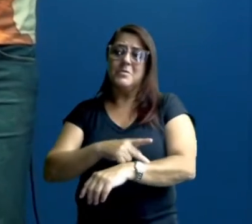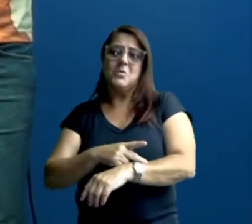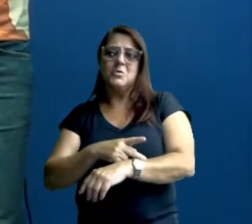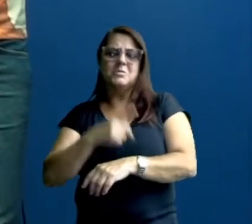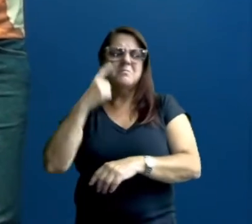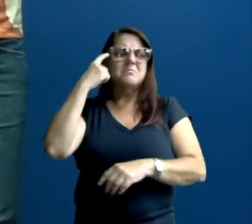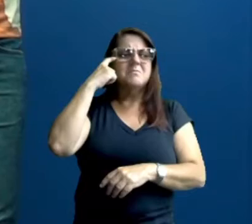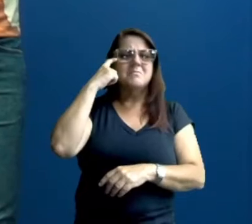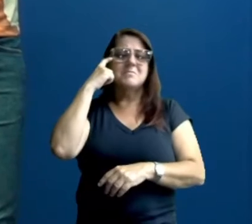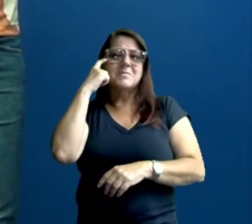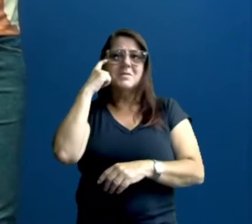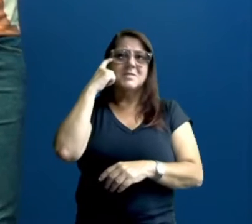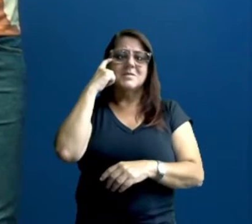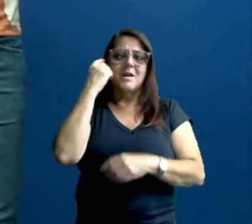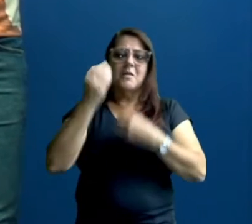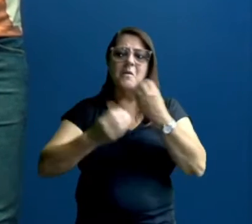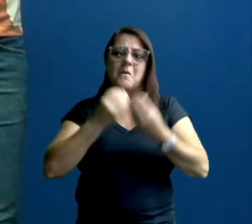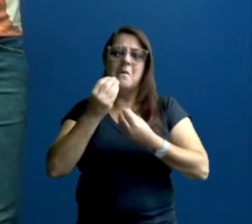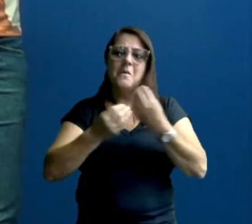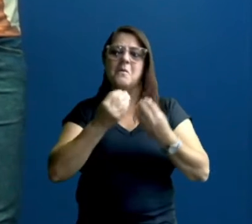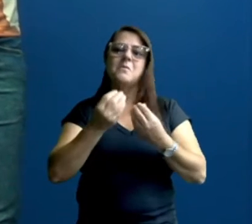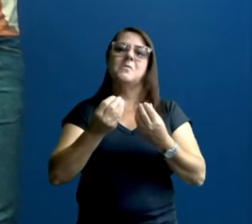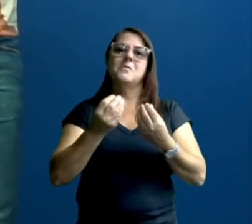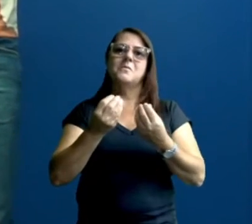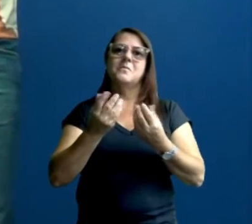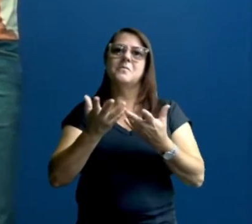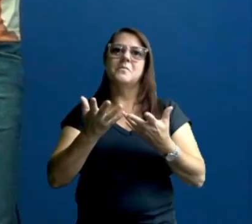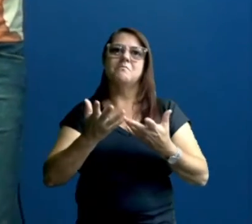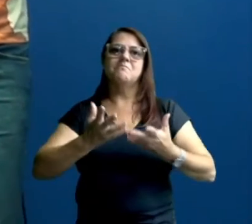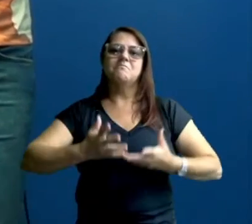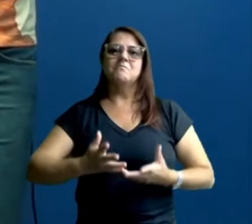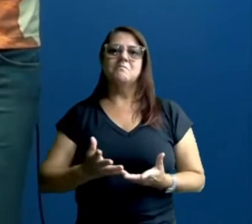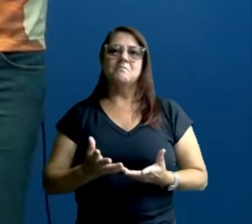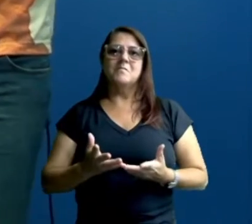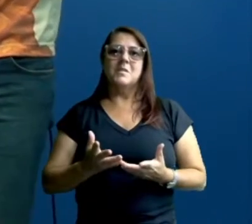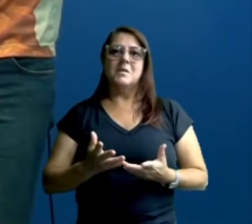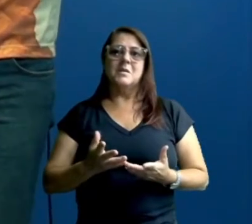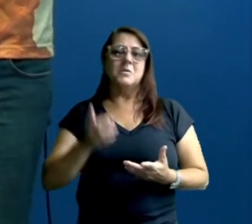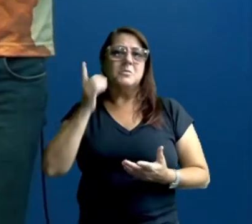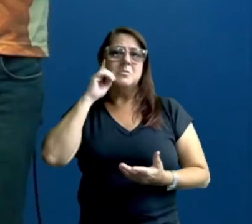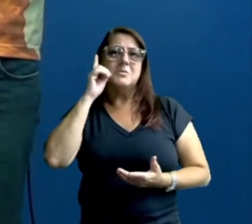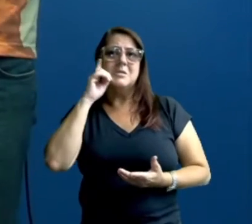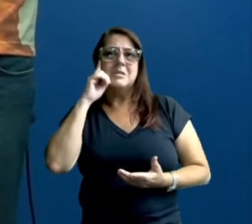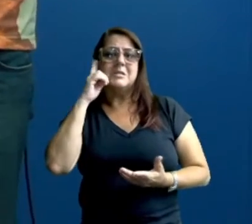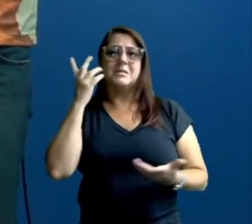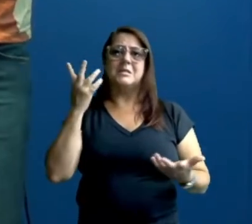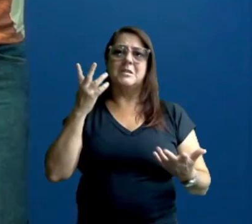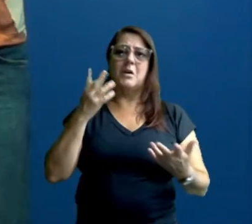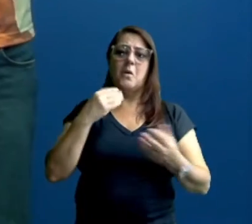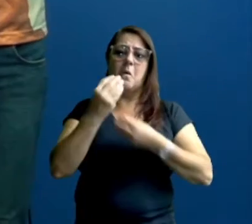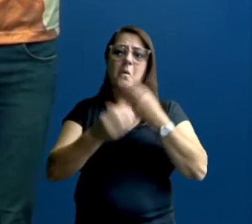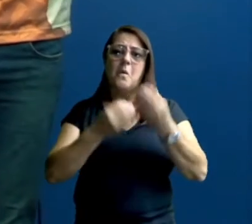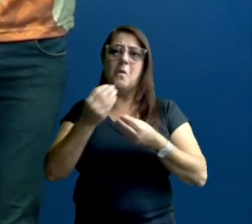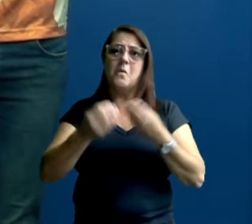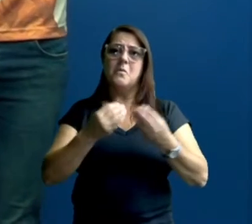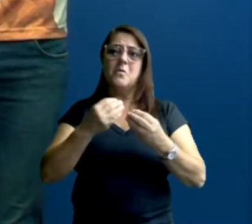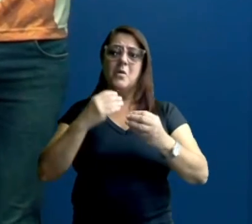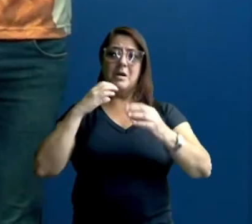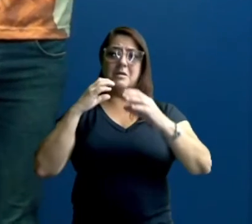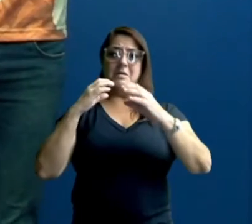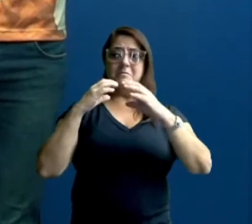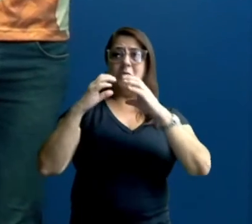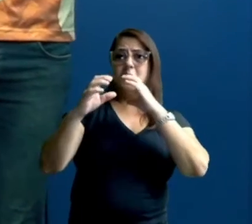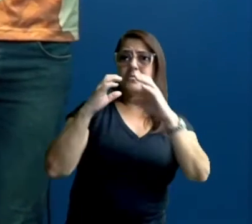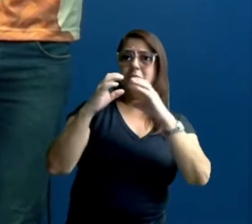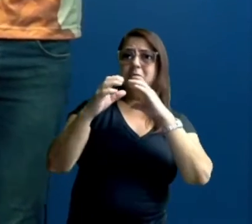jamais imaginaria que a gente estaria de forma contínua dando aula atrás da tela,